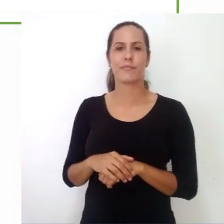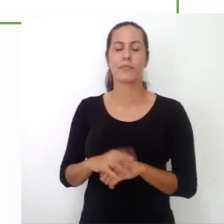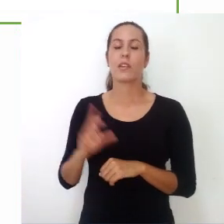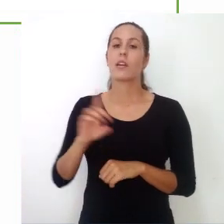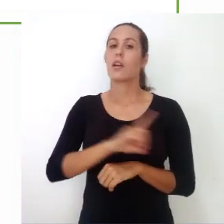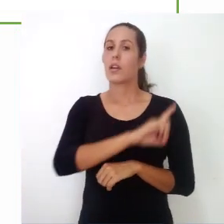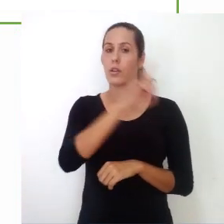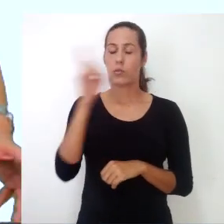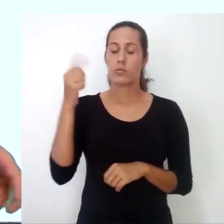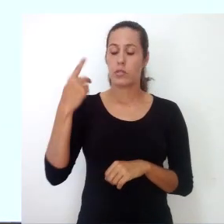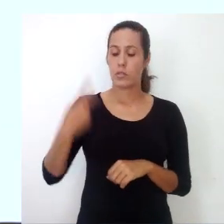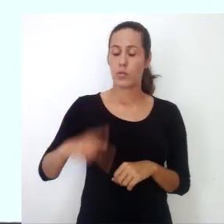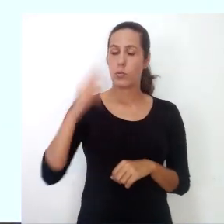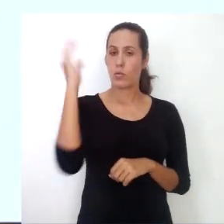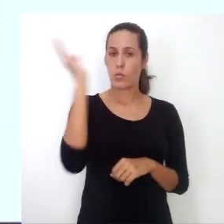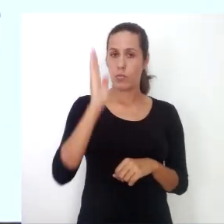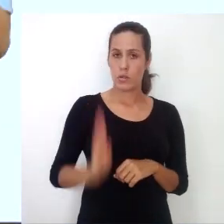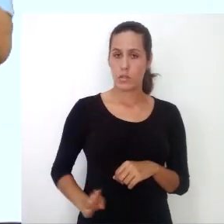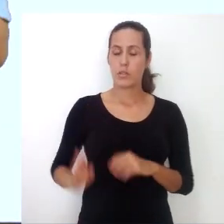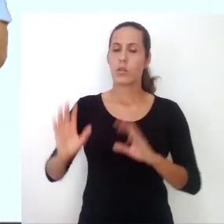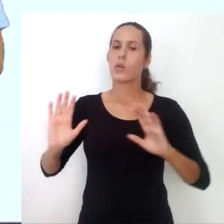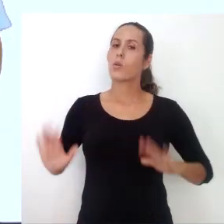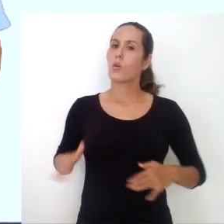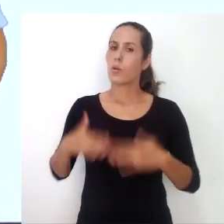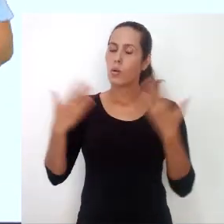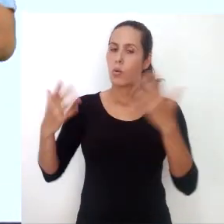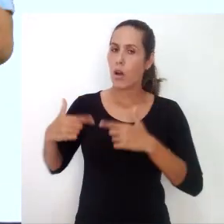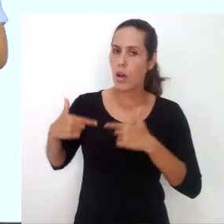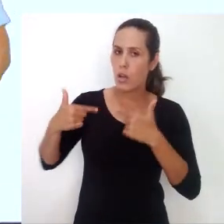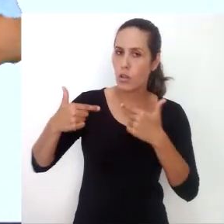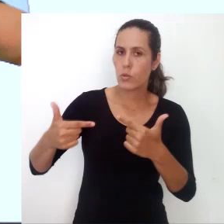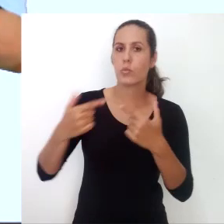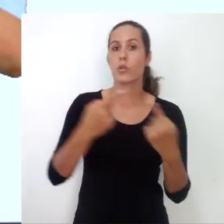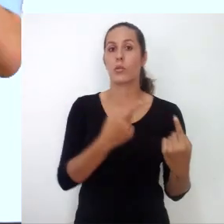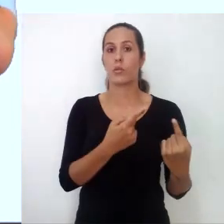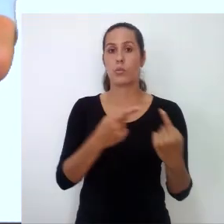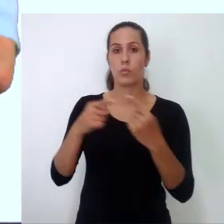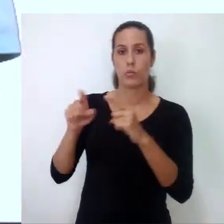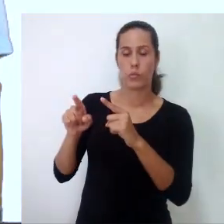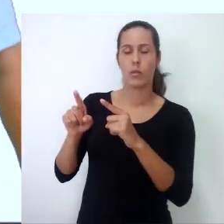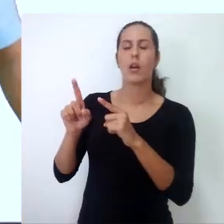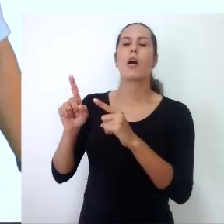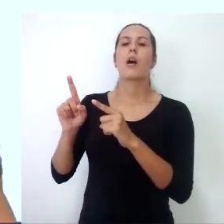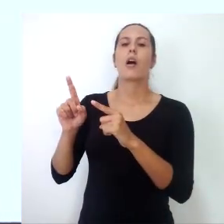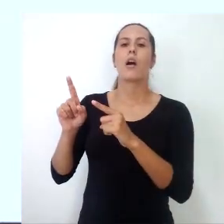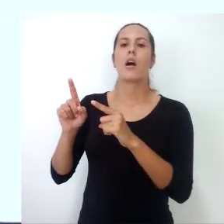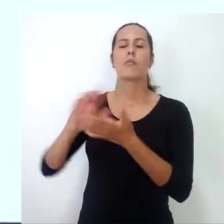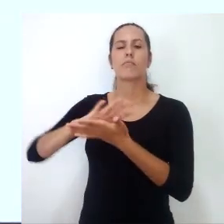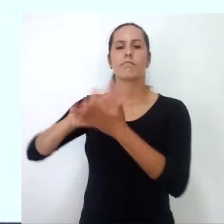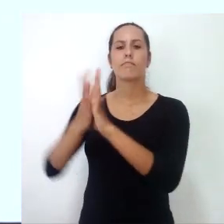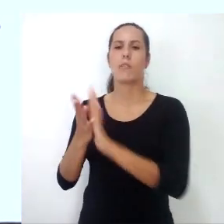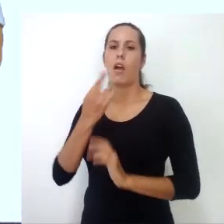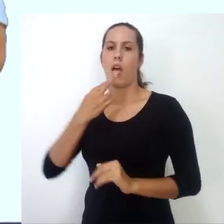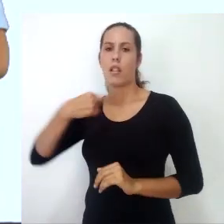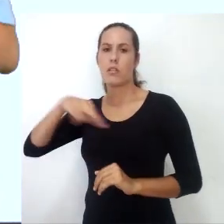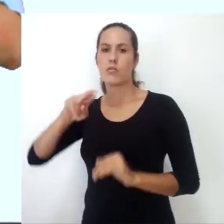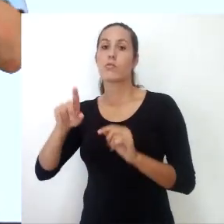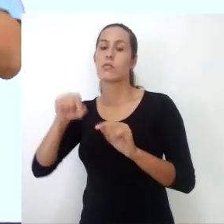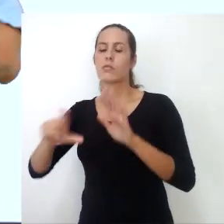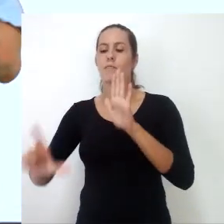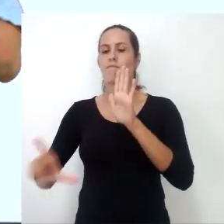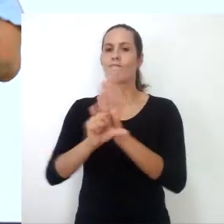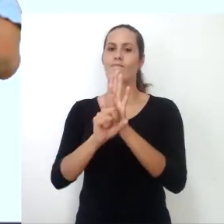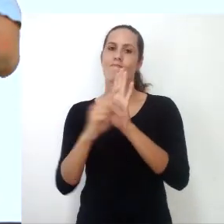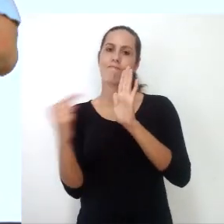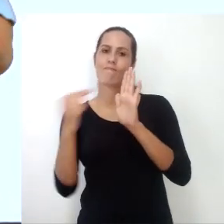dia em que o Brasil comemora a luta contra a intolerância religiosa. E isso está